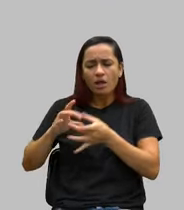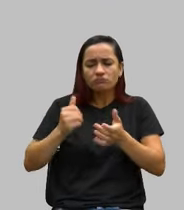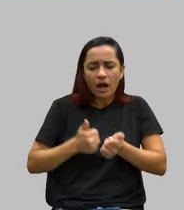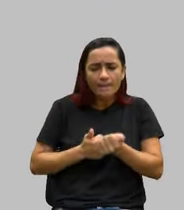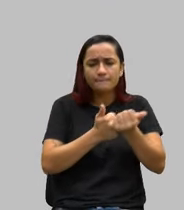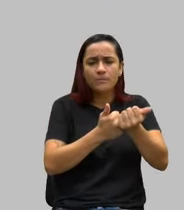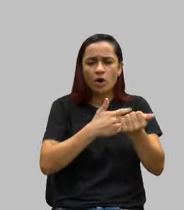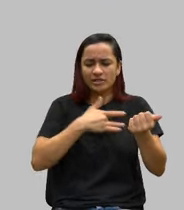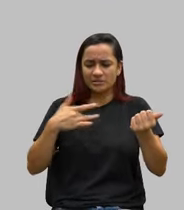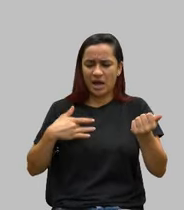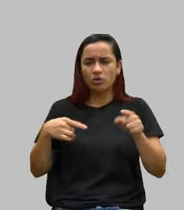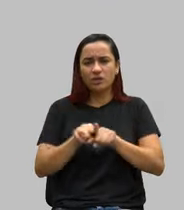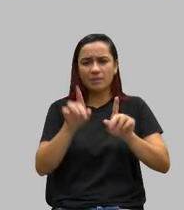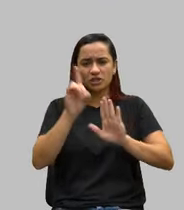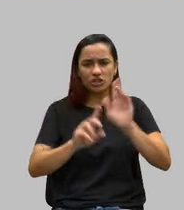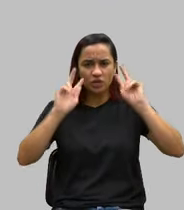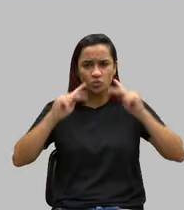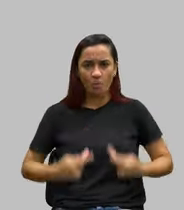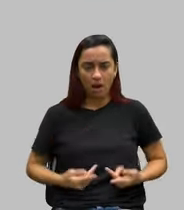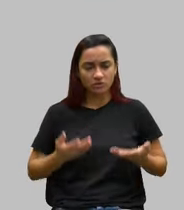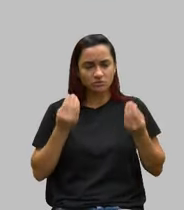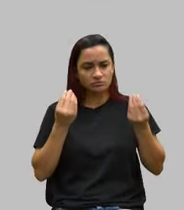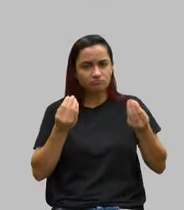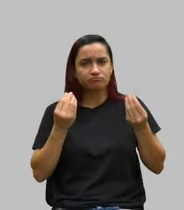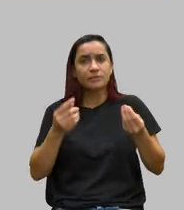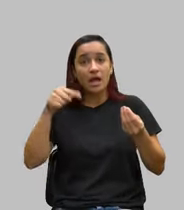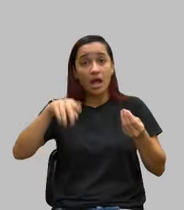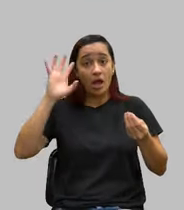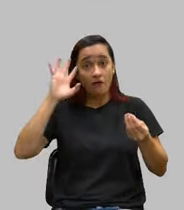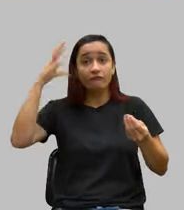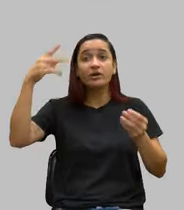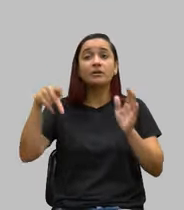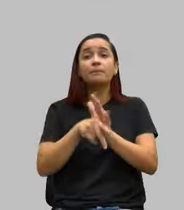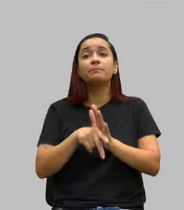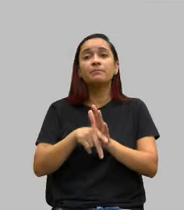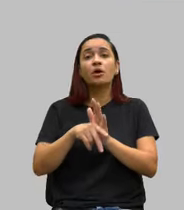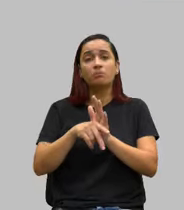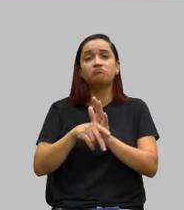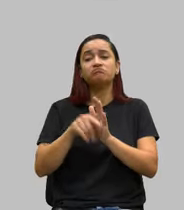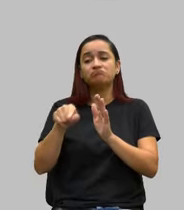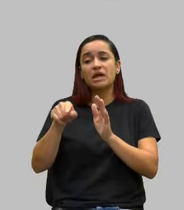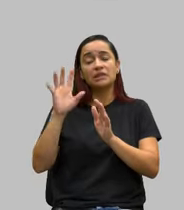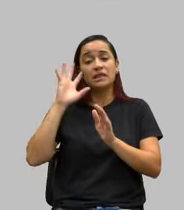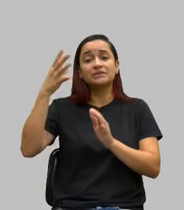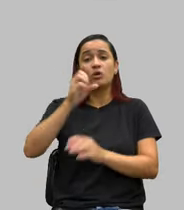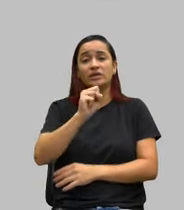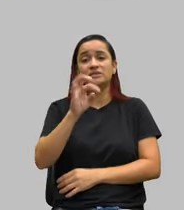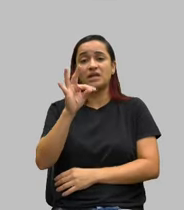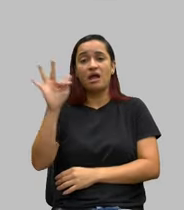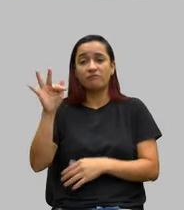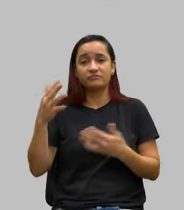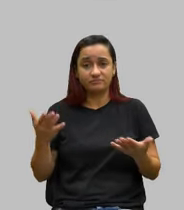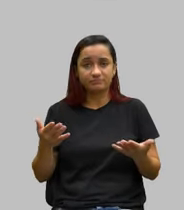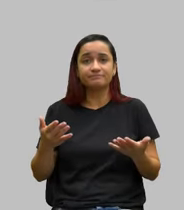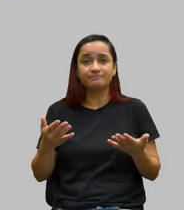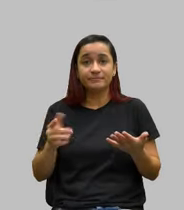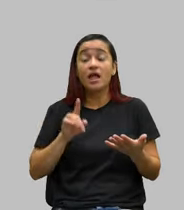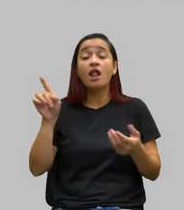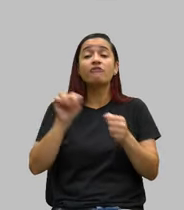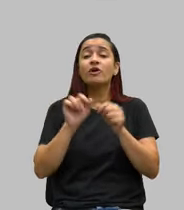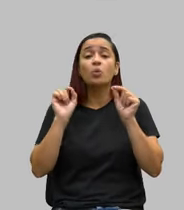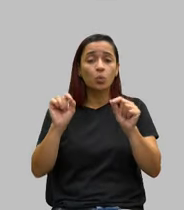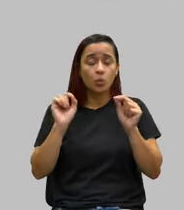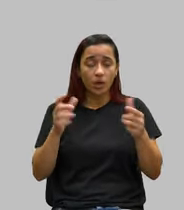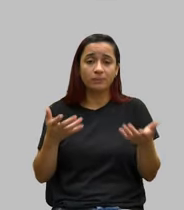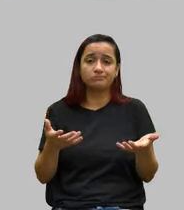Esse é o efeito da decisão do supremo Esse é o efeito da decisão do supremo e o Supremo o que que fez fez isso